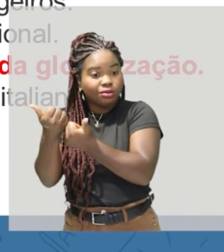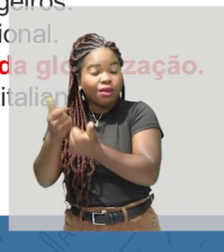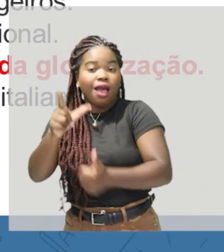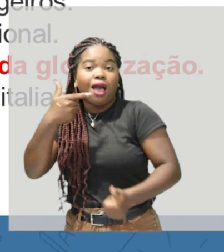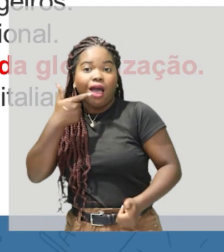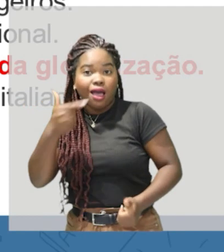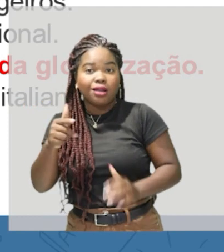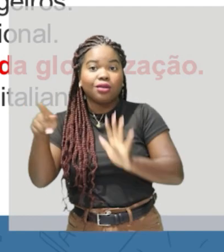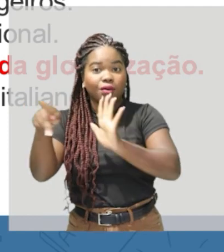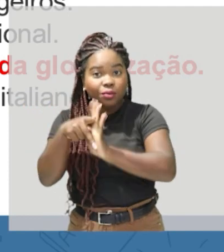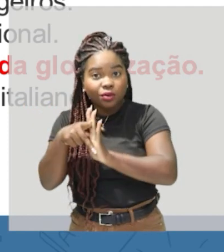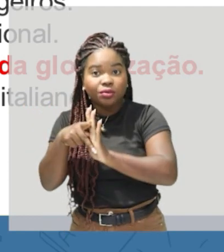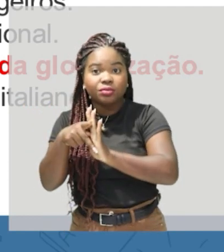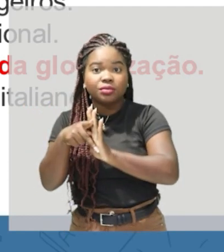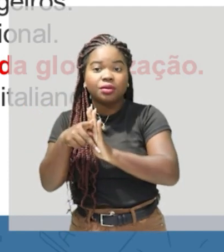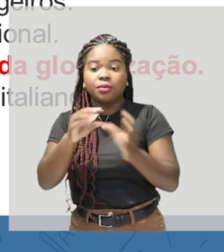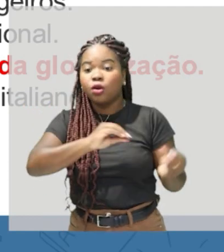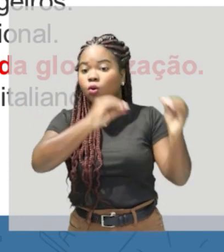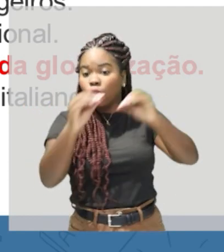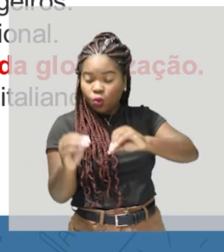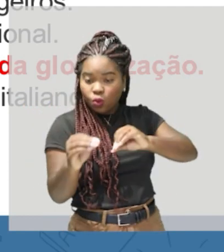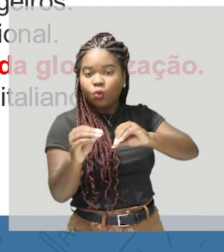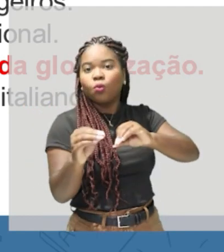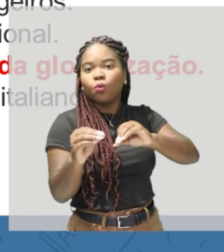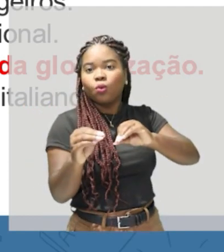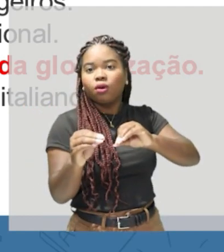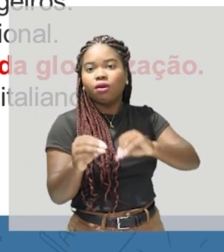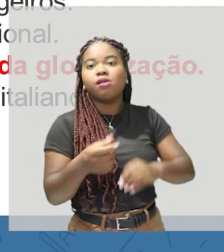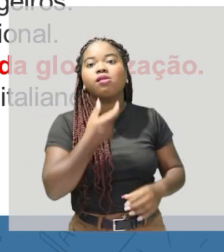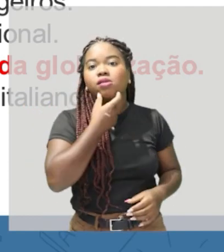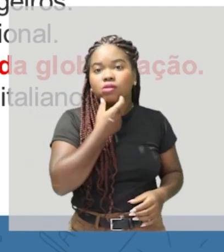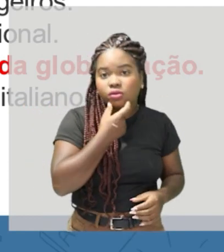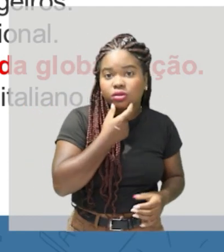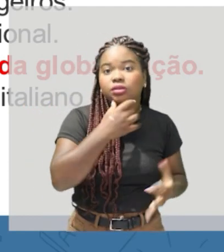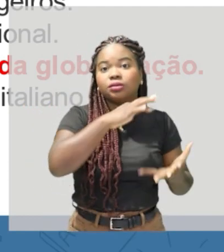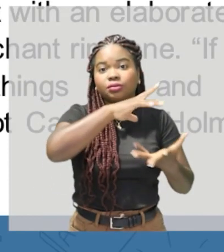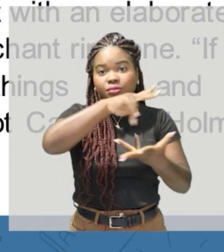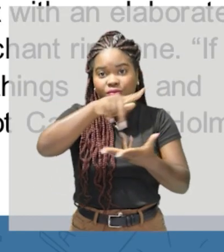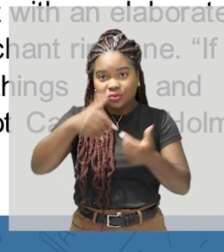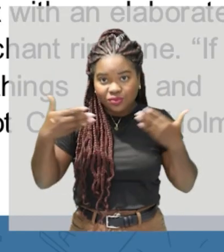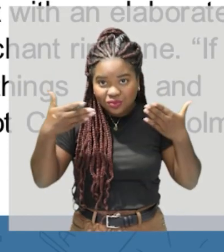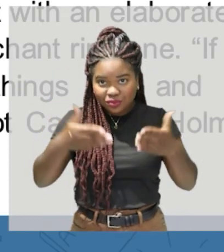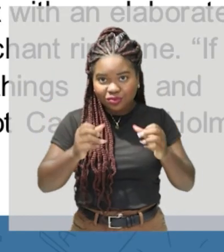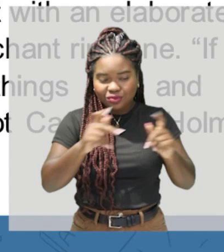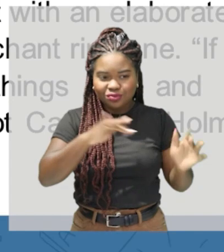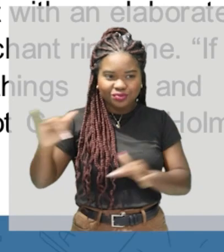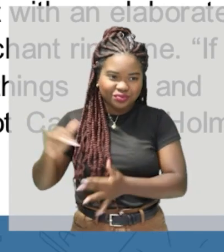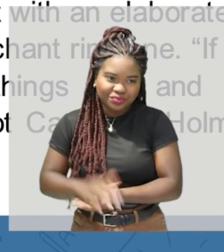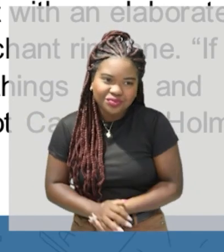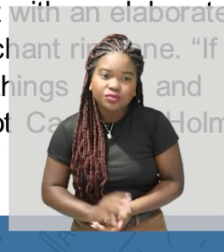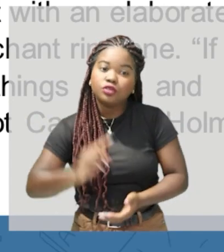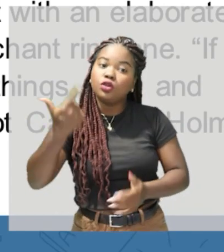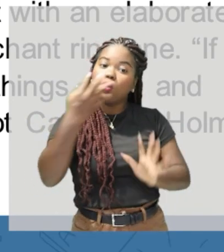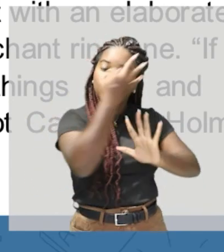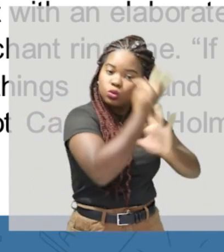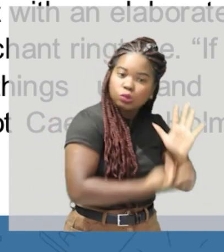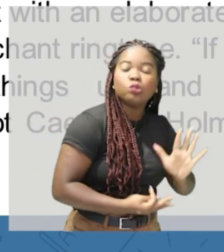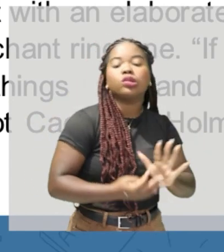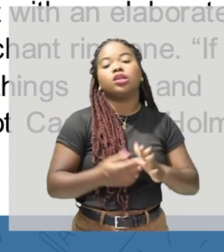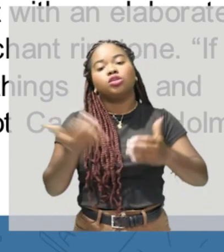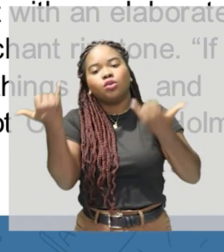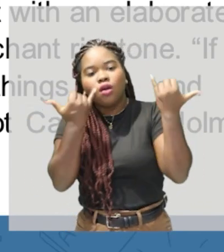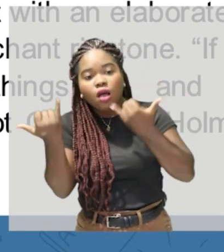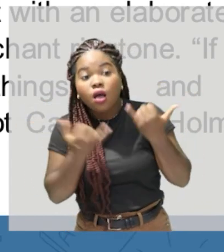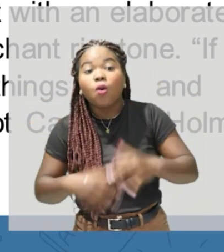o inglês nesse contexto de globalização, tá bom? Vamos para mais um. Outro texto de notícia